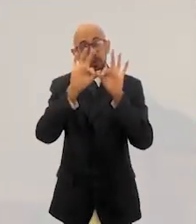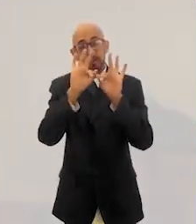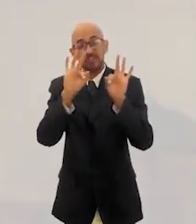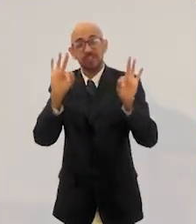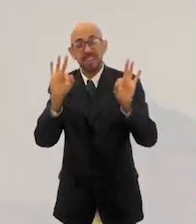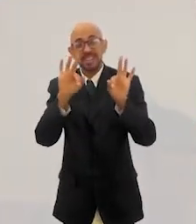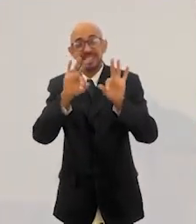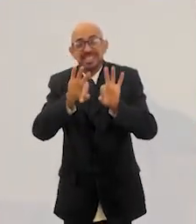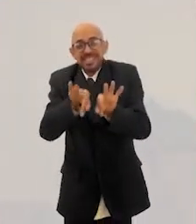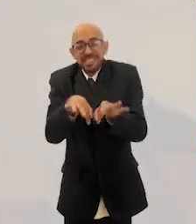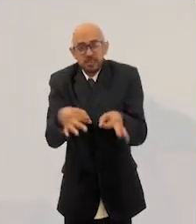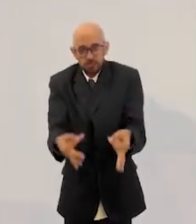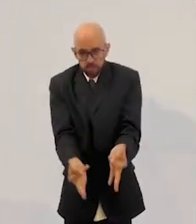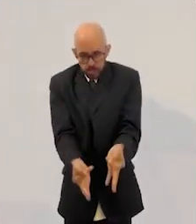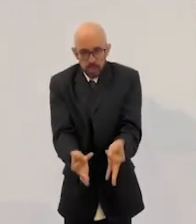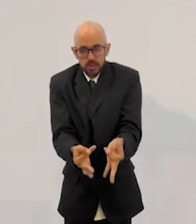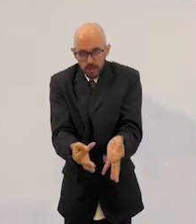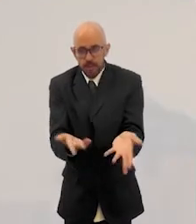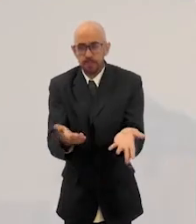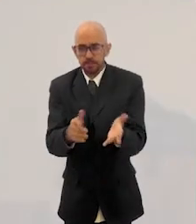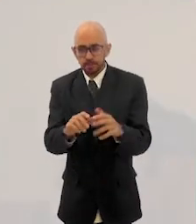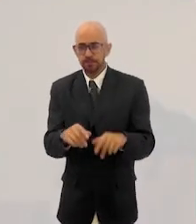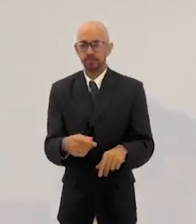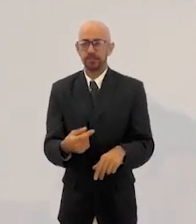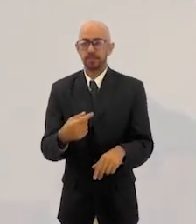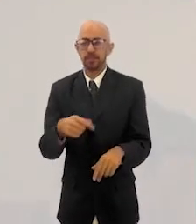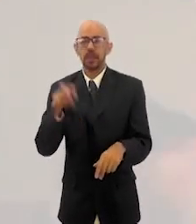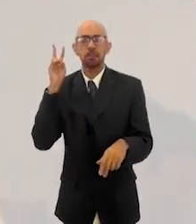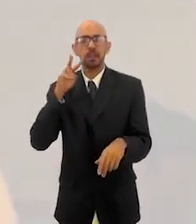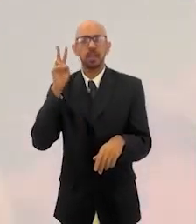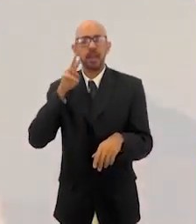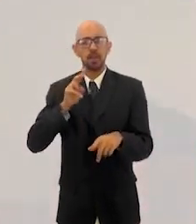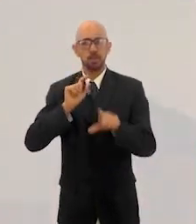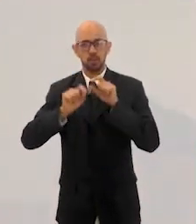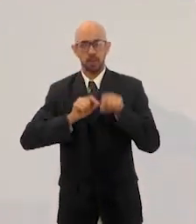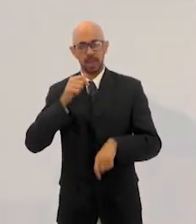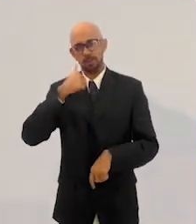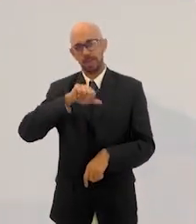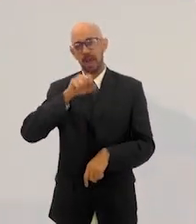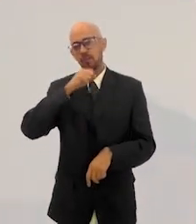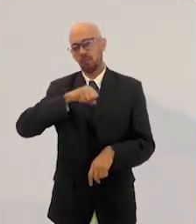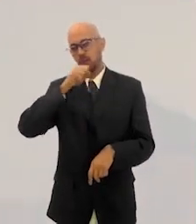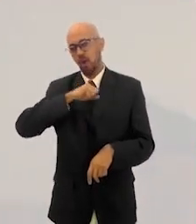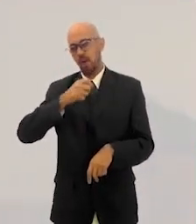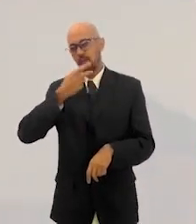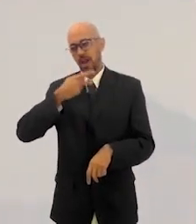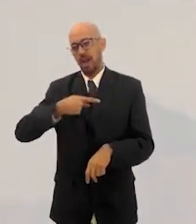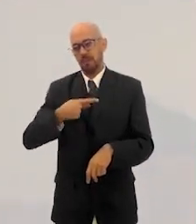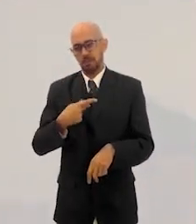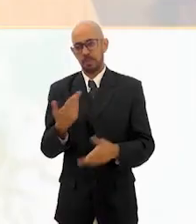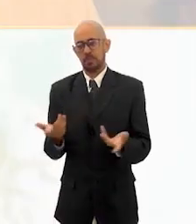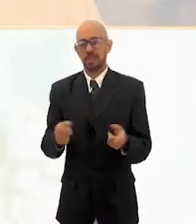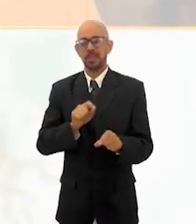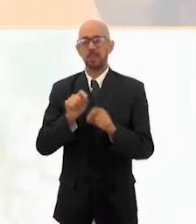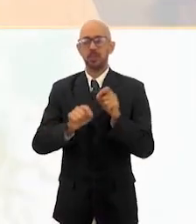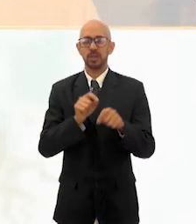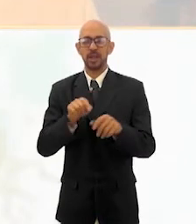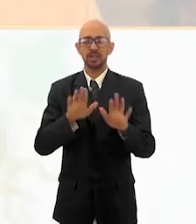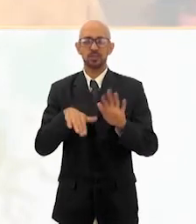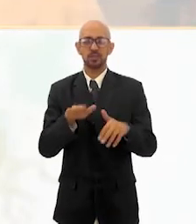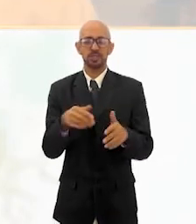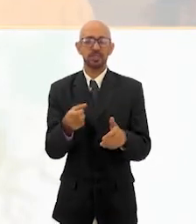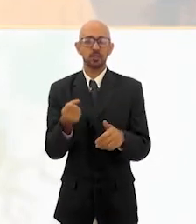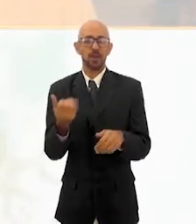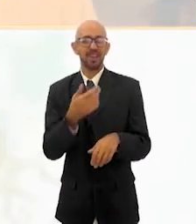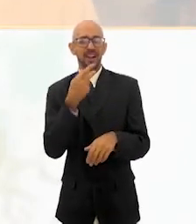uma verdade dura, mas de uma forma até com humor. E me lembra, minha avó tinha muito isso. Ela falava, às vezes, como ela não falava tanto,